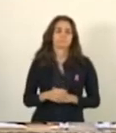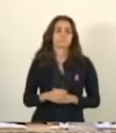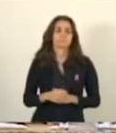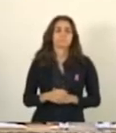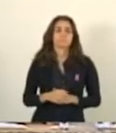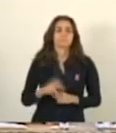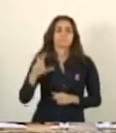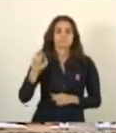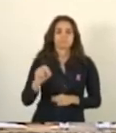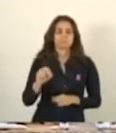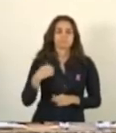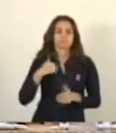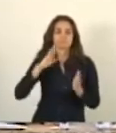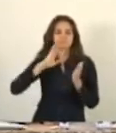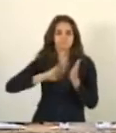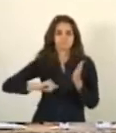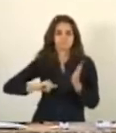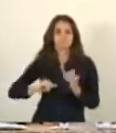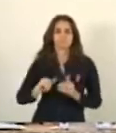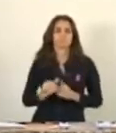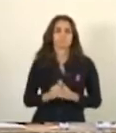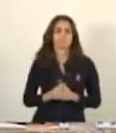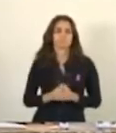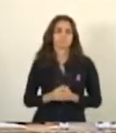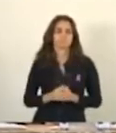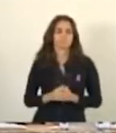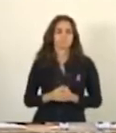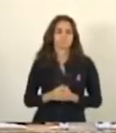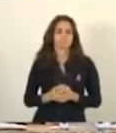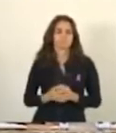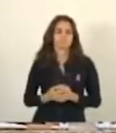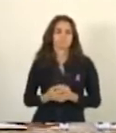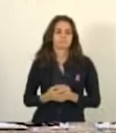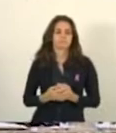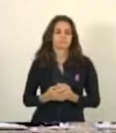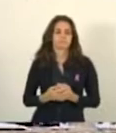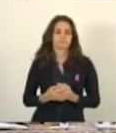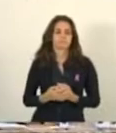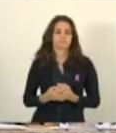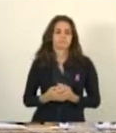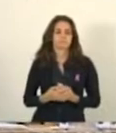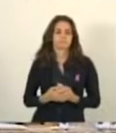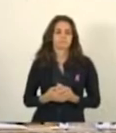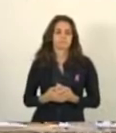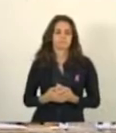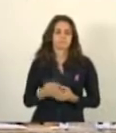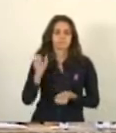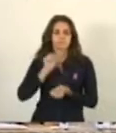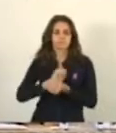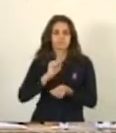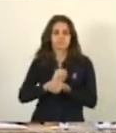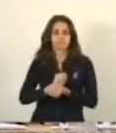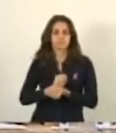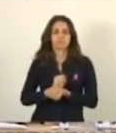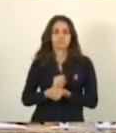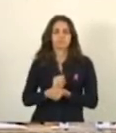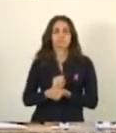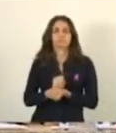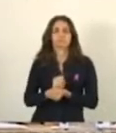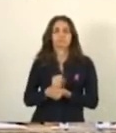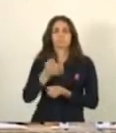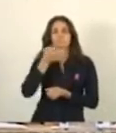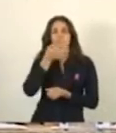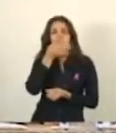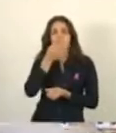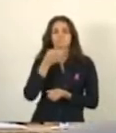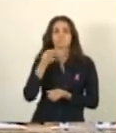número 50, então, eu baixo de pauta e... Eu baixo de pauta, aguardando a manifestação